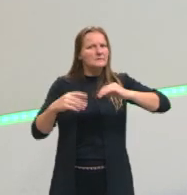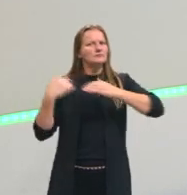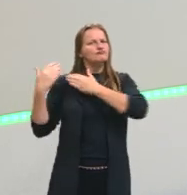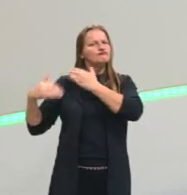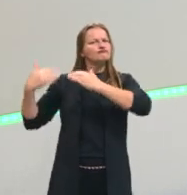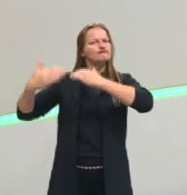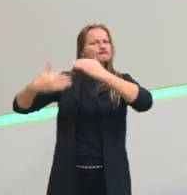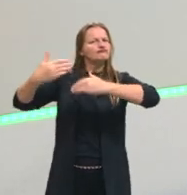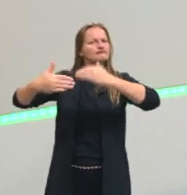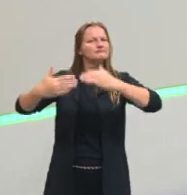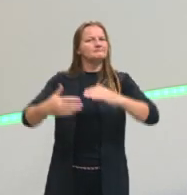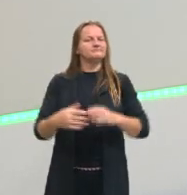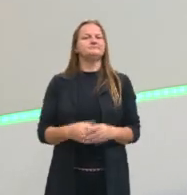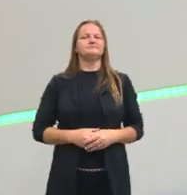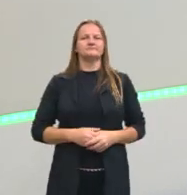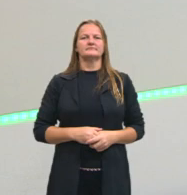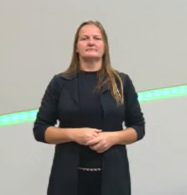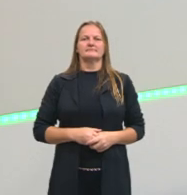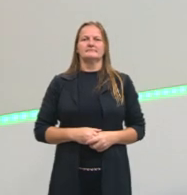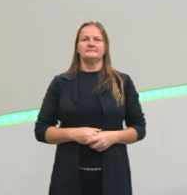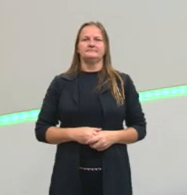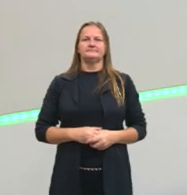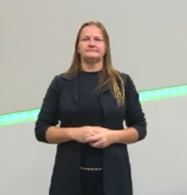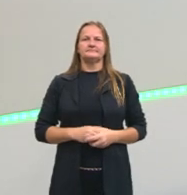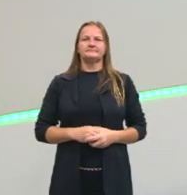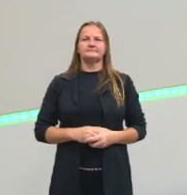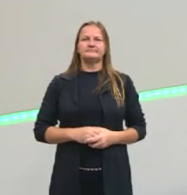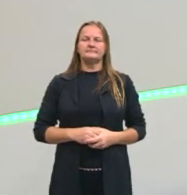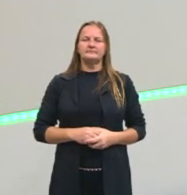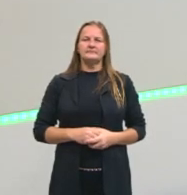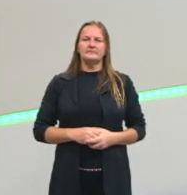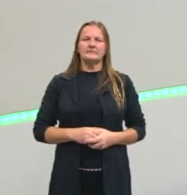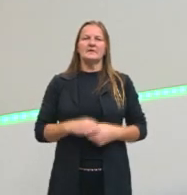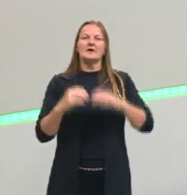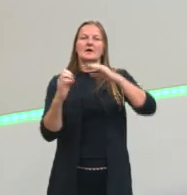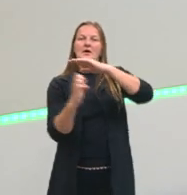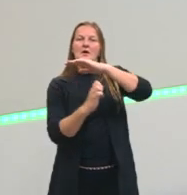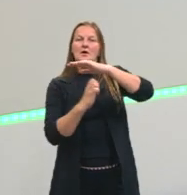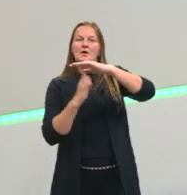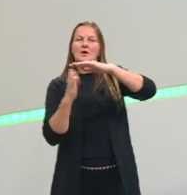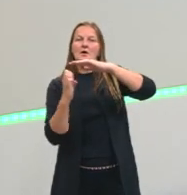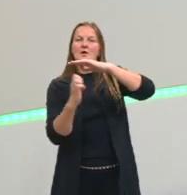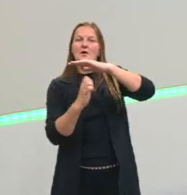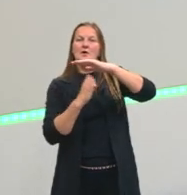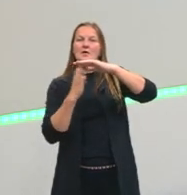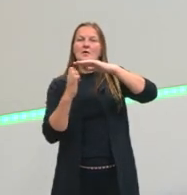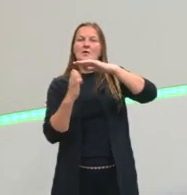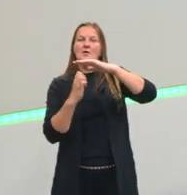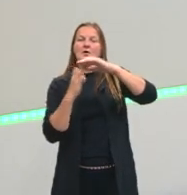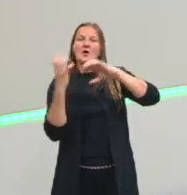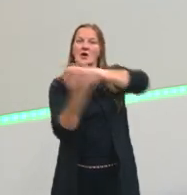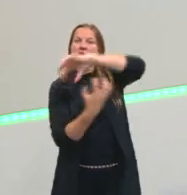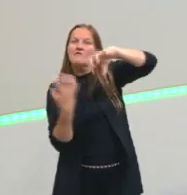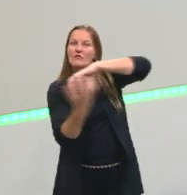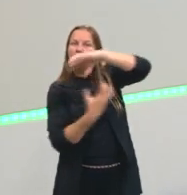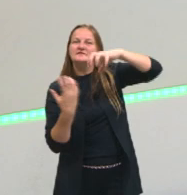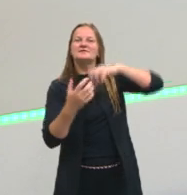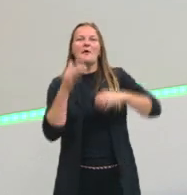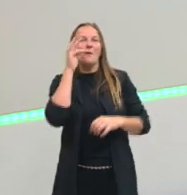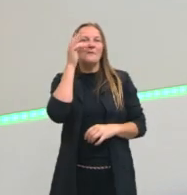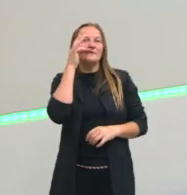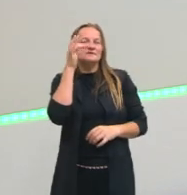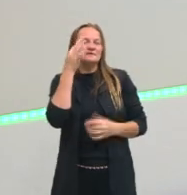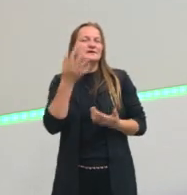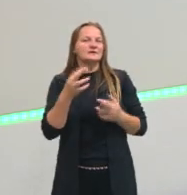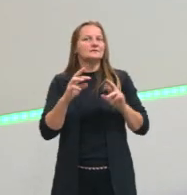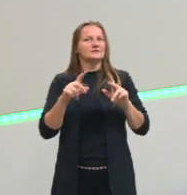então candidata alguma coisa né É claro que a Revolução Francesa de 1789 mas esse processo já